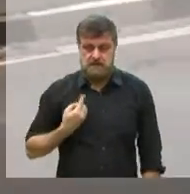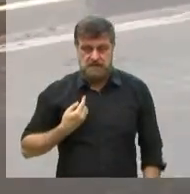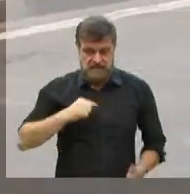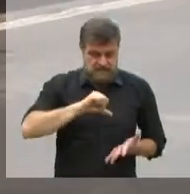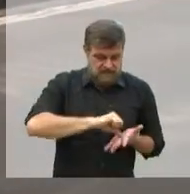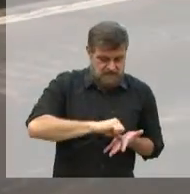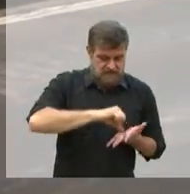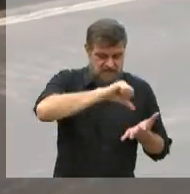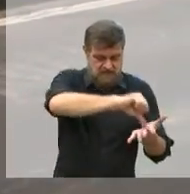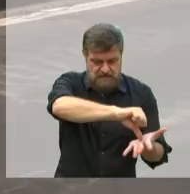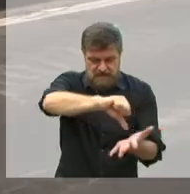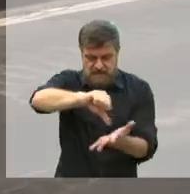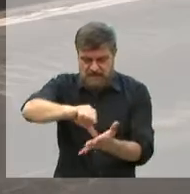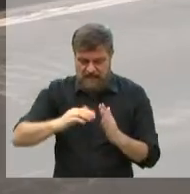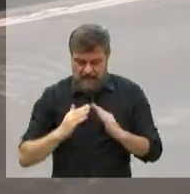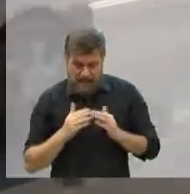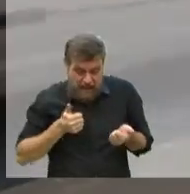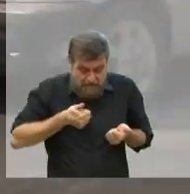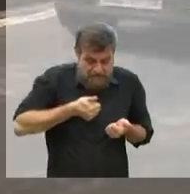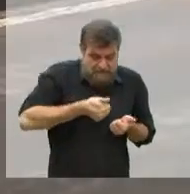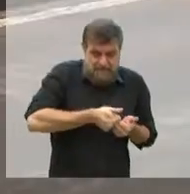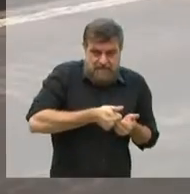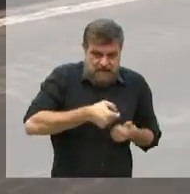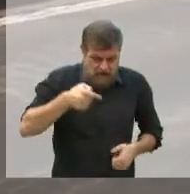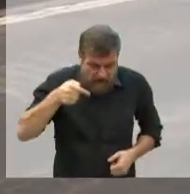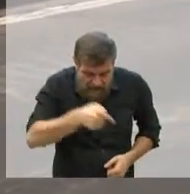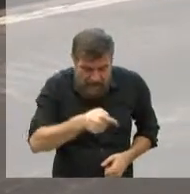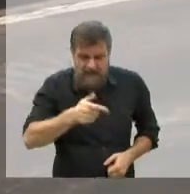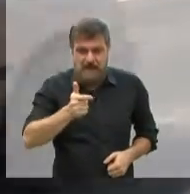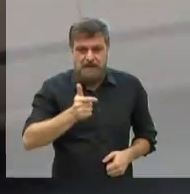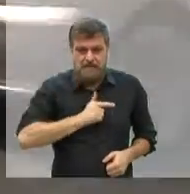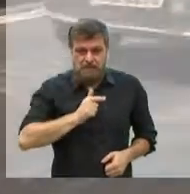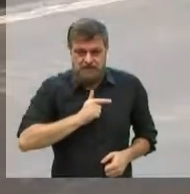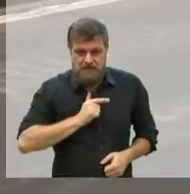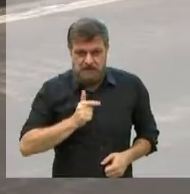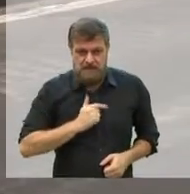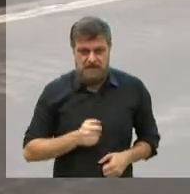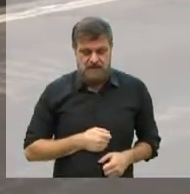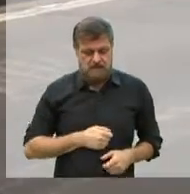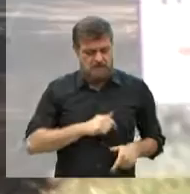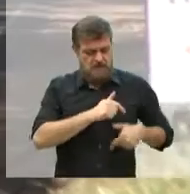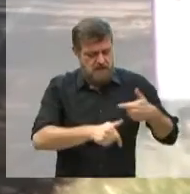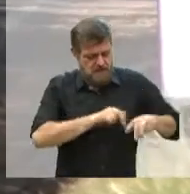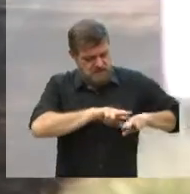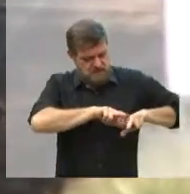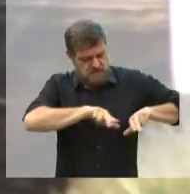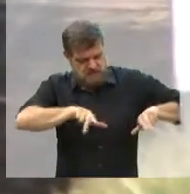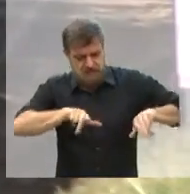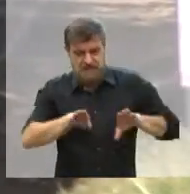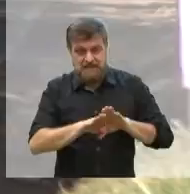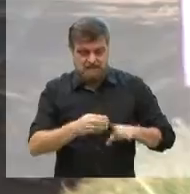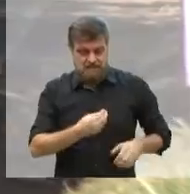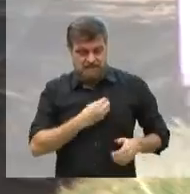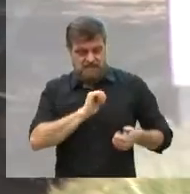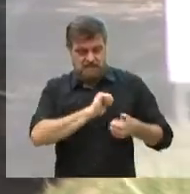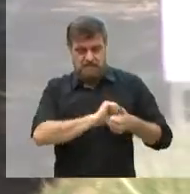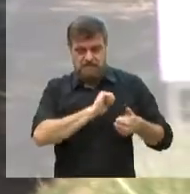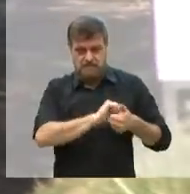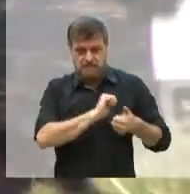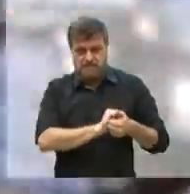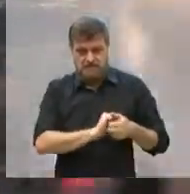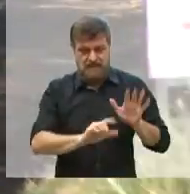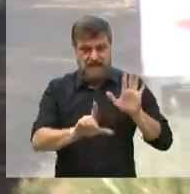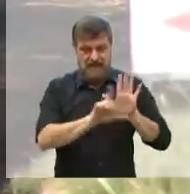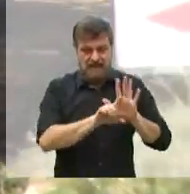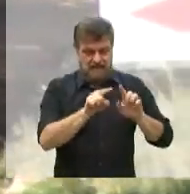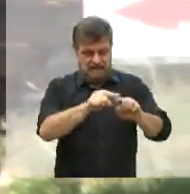de centralidade e essas zonas de centralidade tragam maior quantidade de serviços e maior qualidade de vida. A lei de